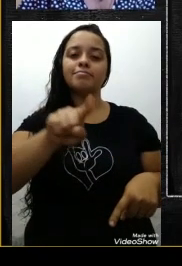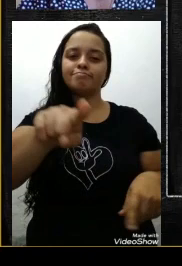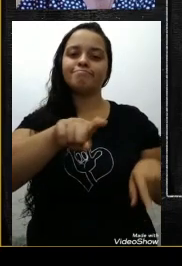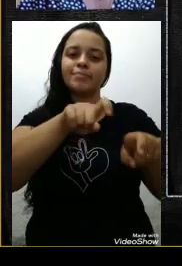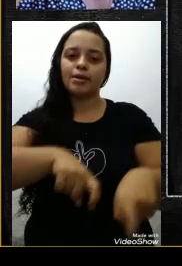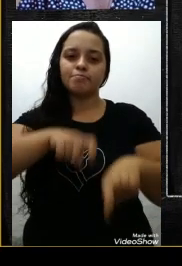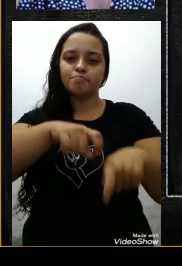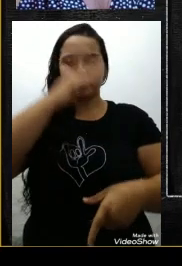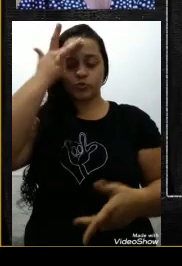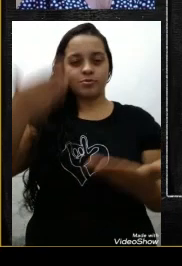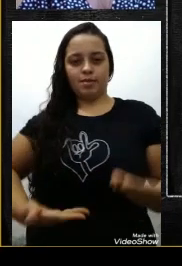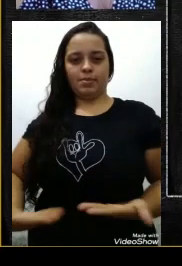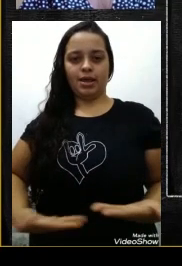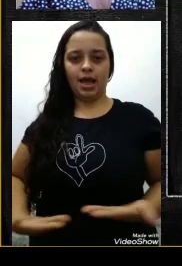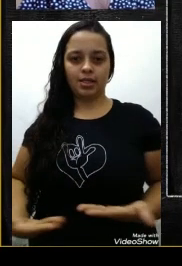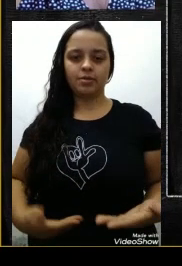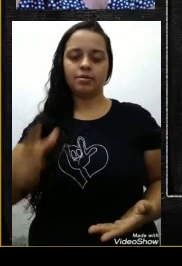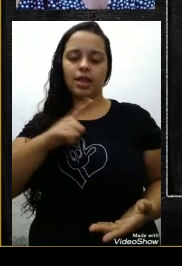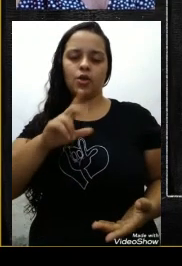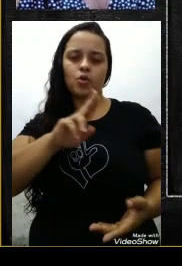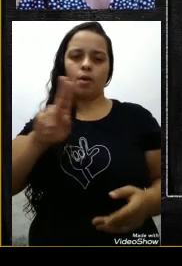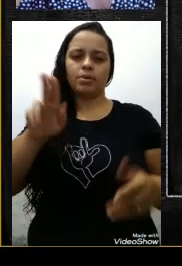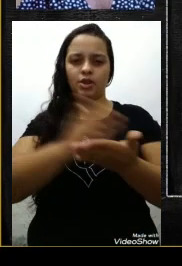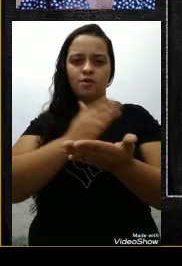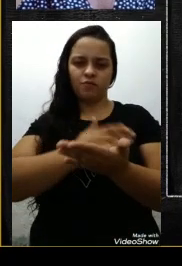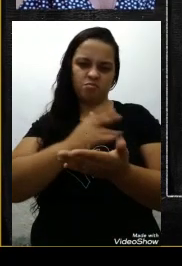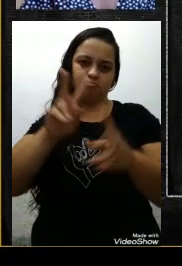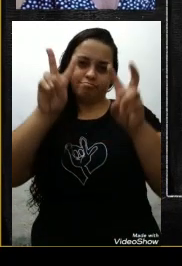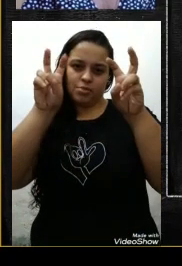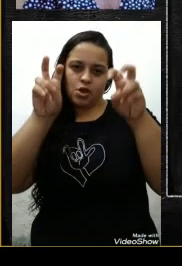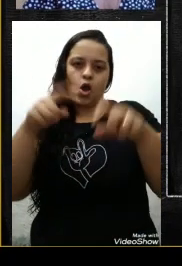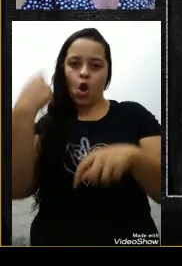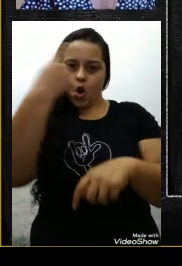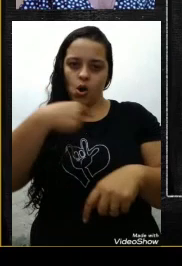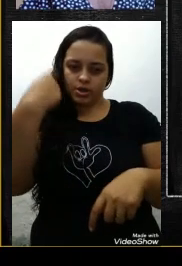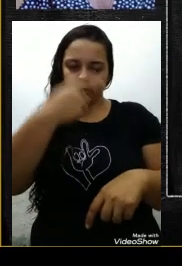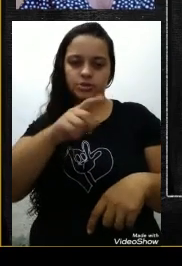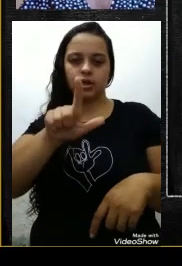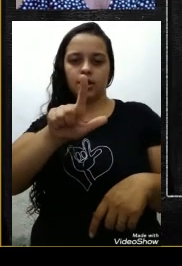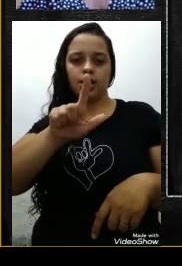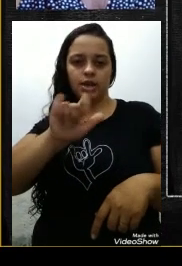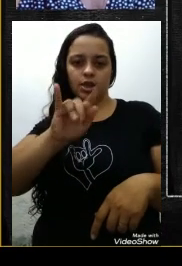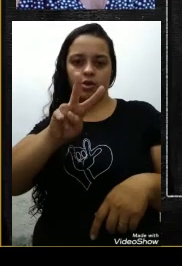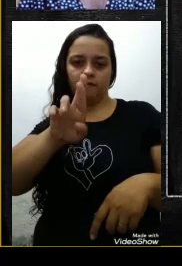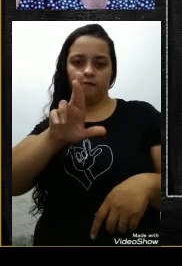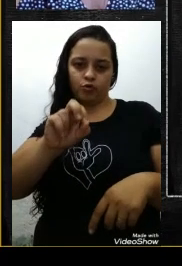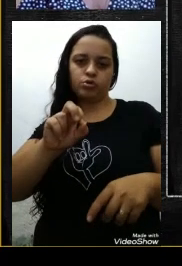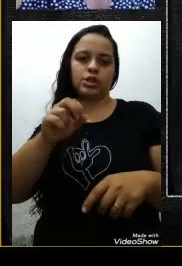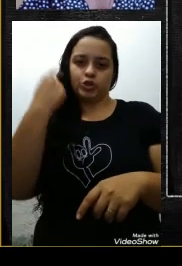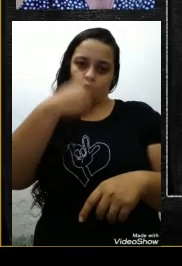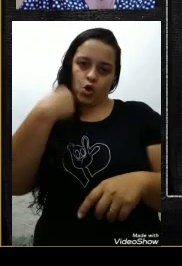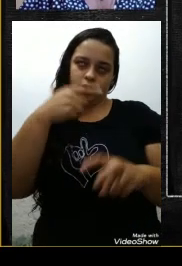parte de uma coleção chamada Livro das Horas. Em outubro, ele mostra já uma sociedade diferente,